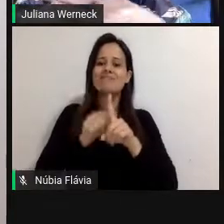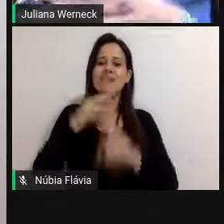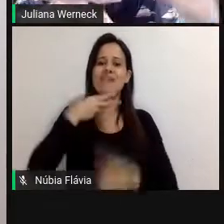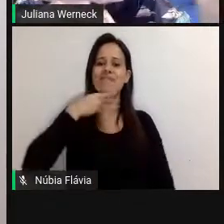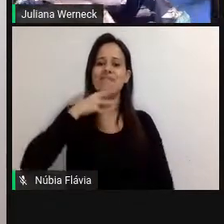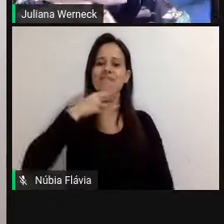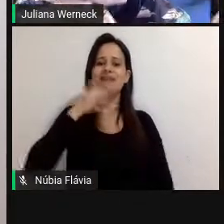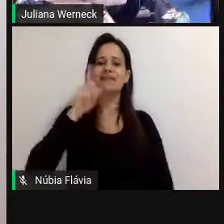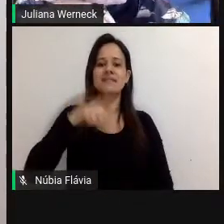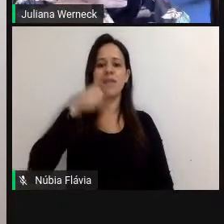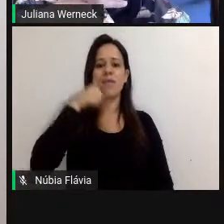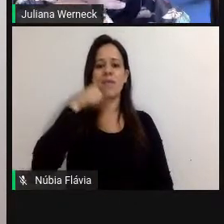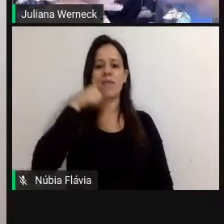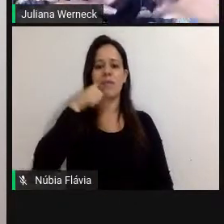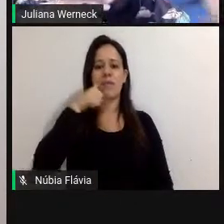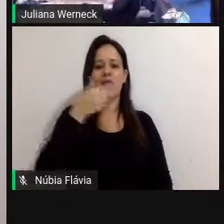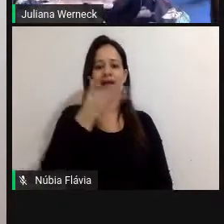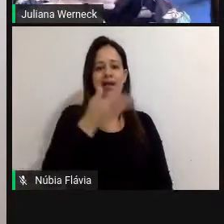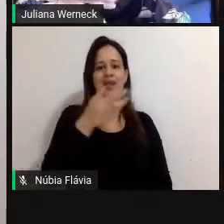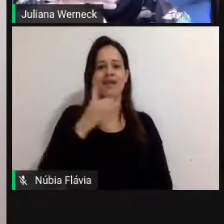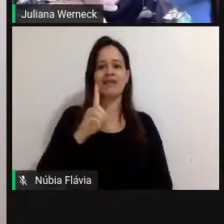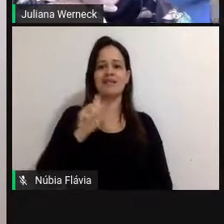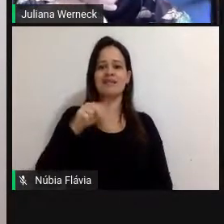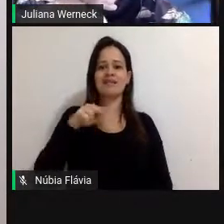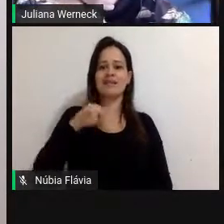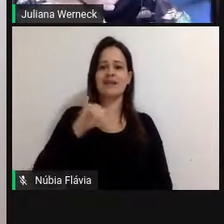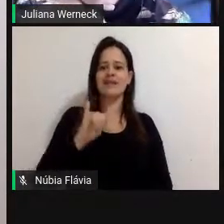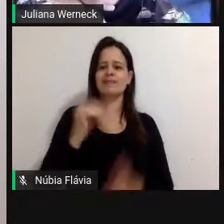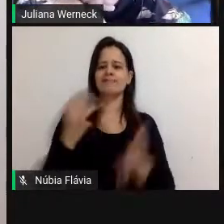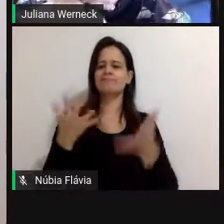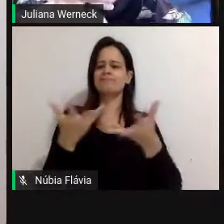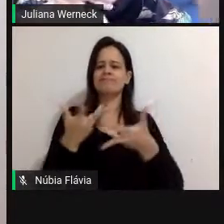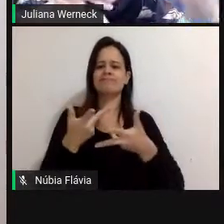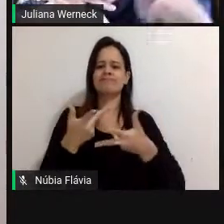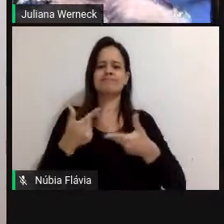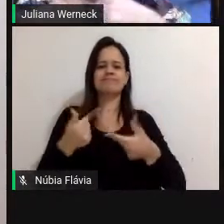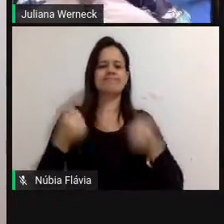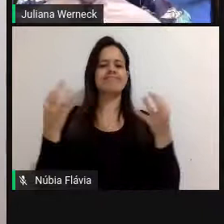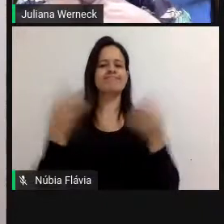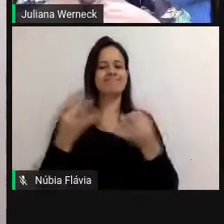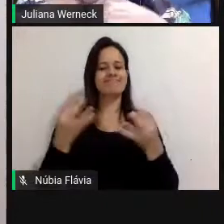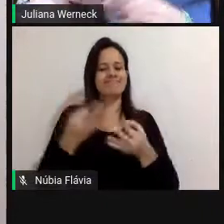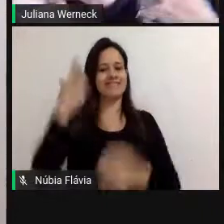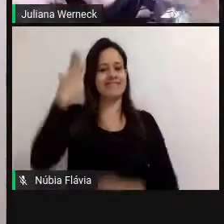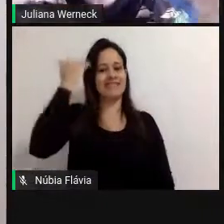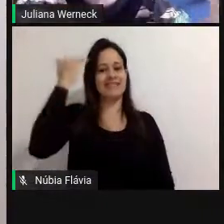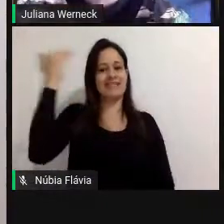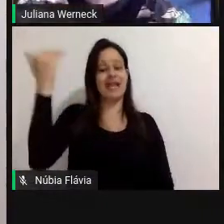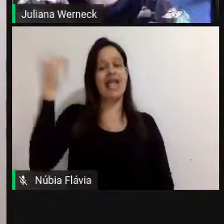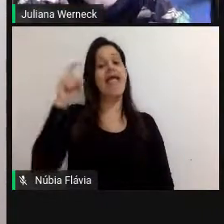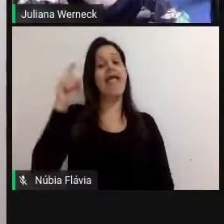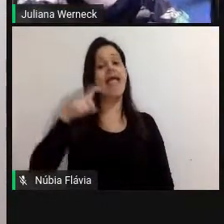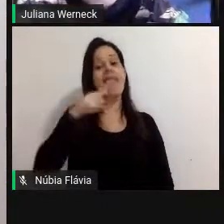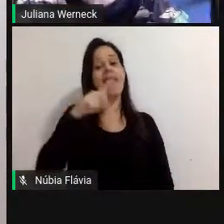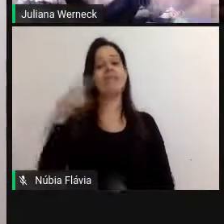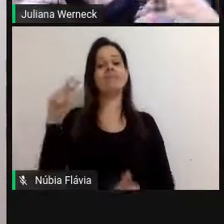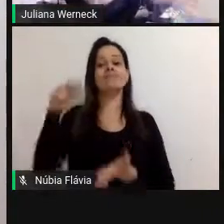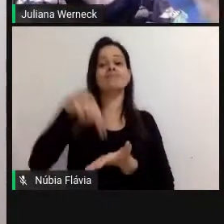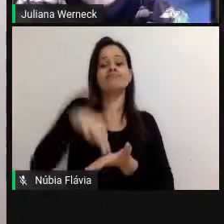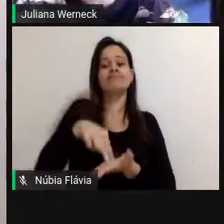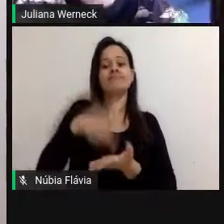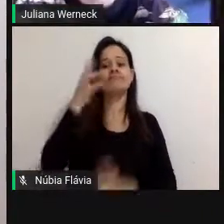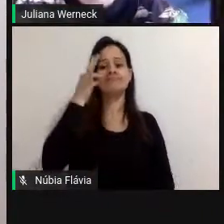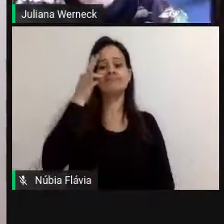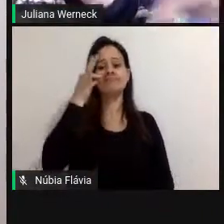a Dani, essa jovem talentosa, inspirada e inspiradora, ela ia estar conosco quando, então, veio